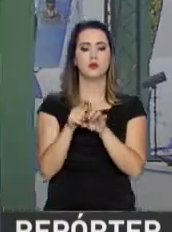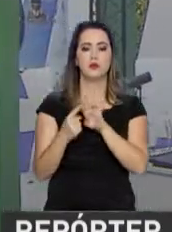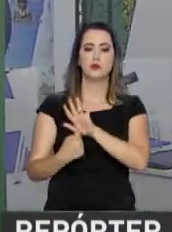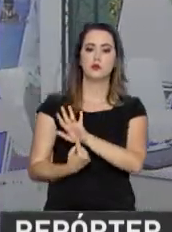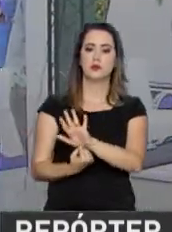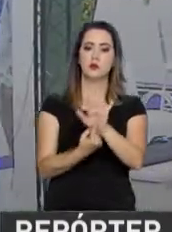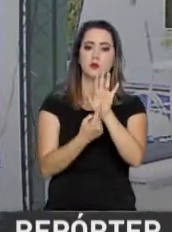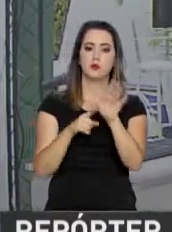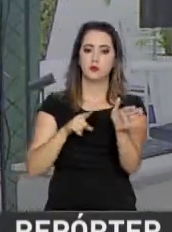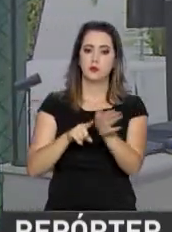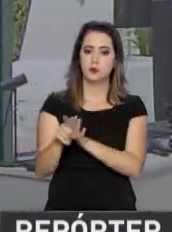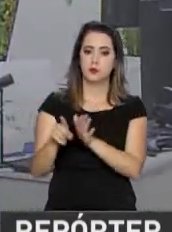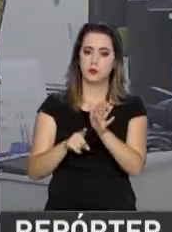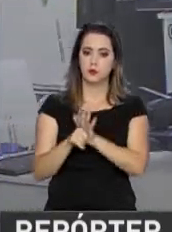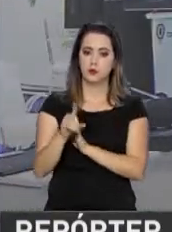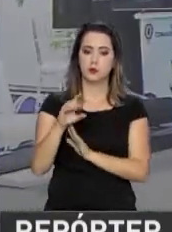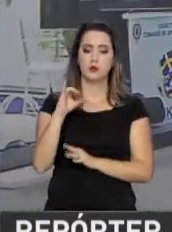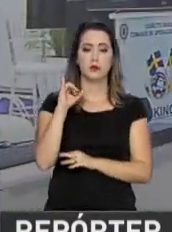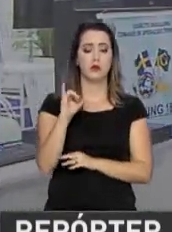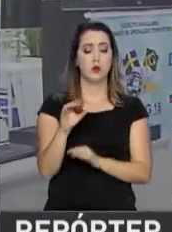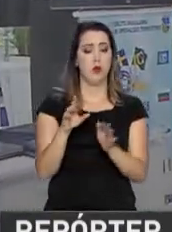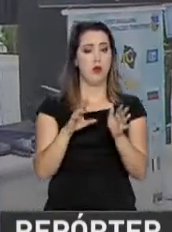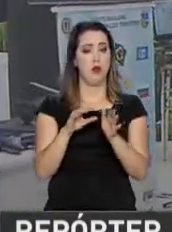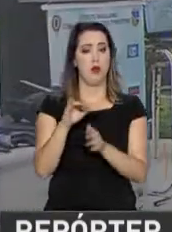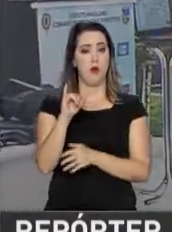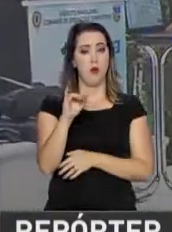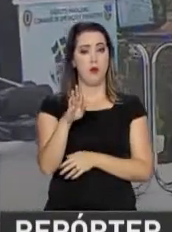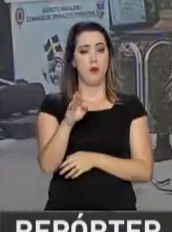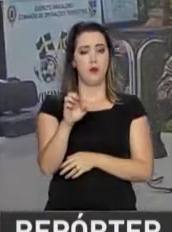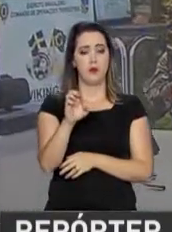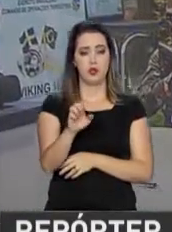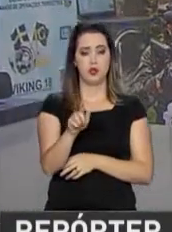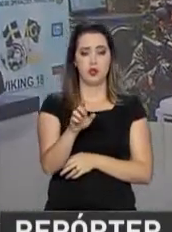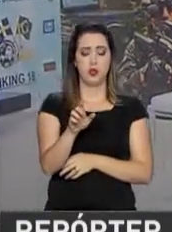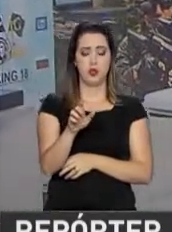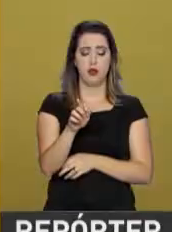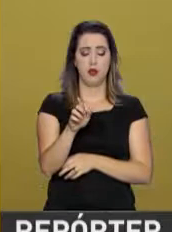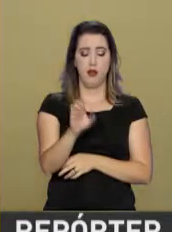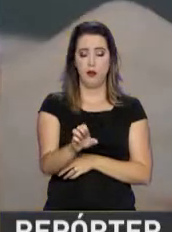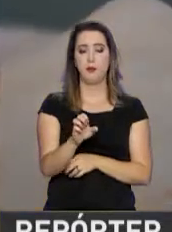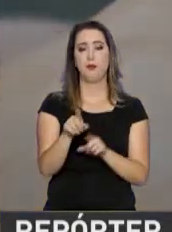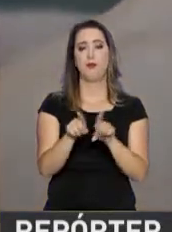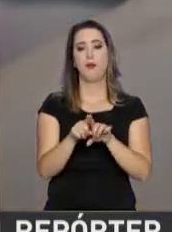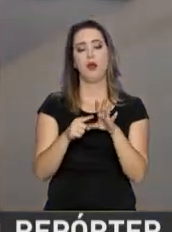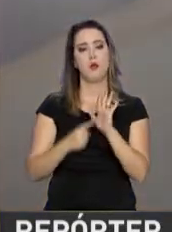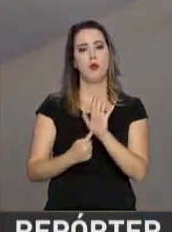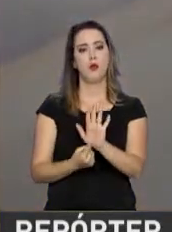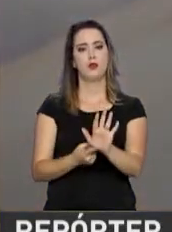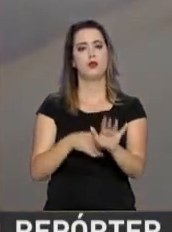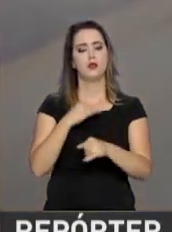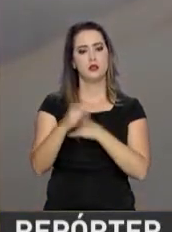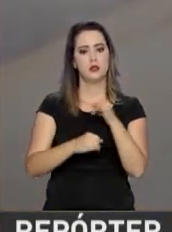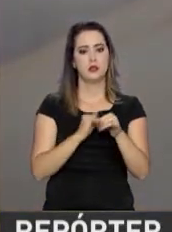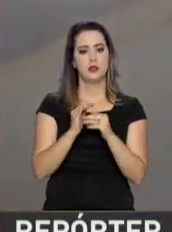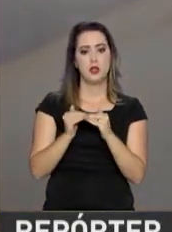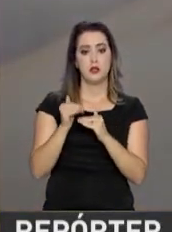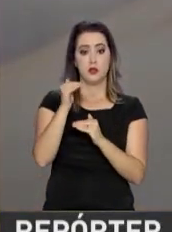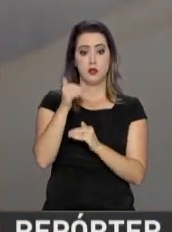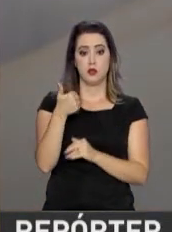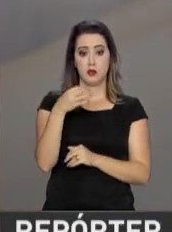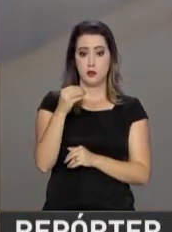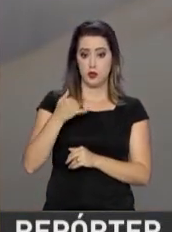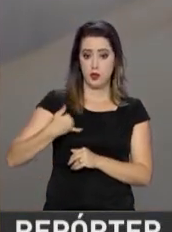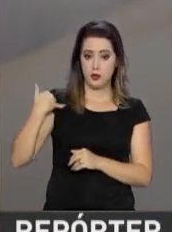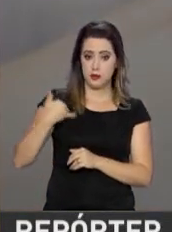revela uma pesquisa do instituto brasileiro de geografia e estatística o ibge dos brasileiros com mais de dez anos de idade